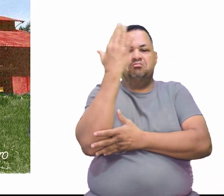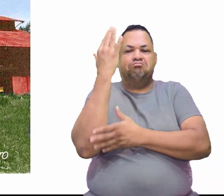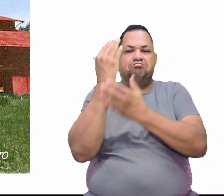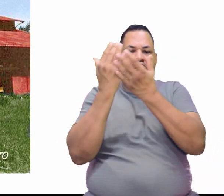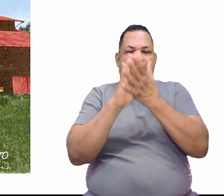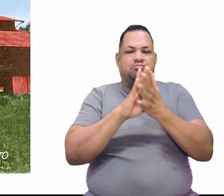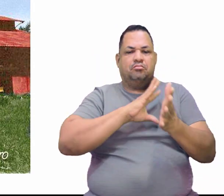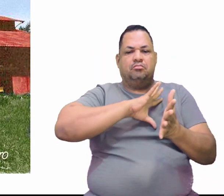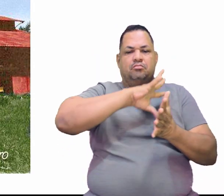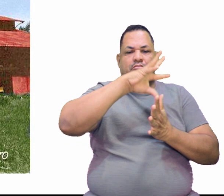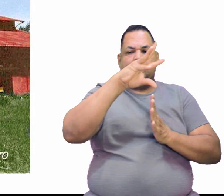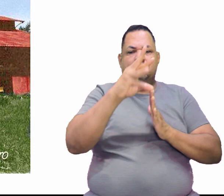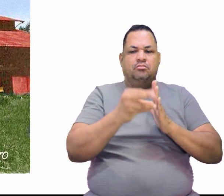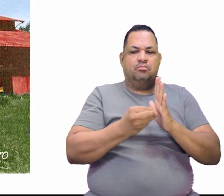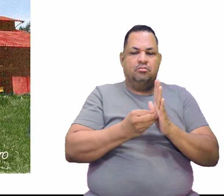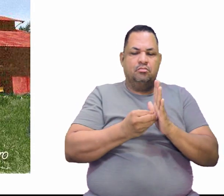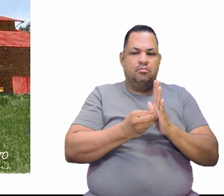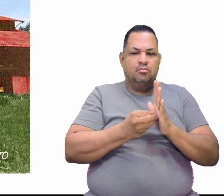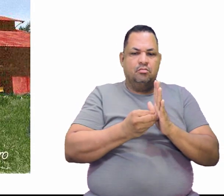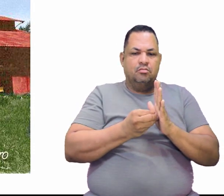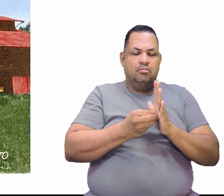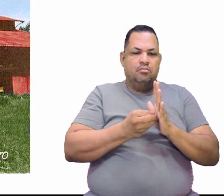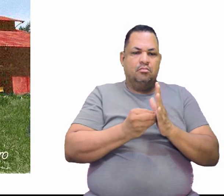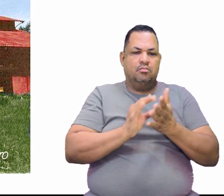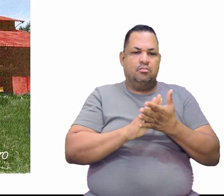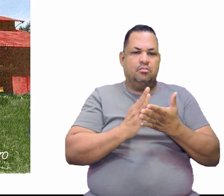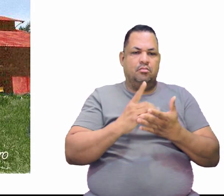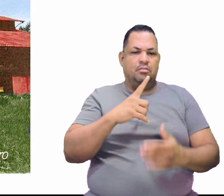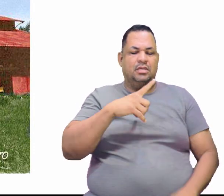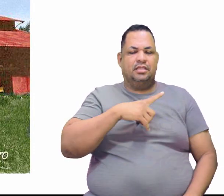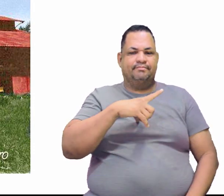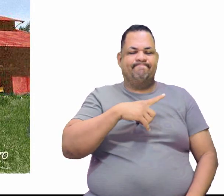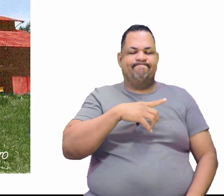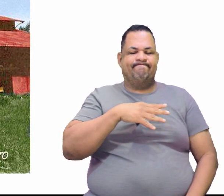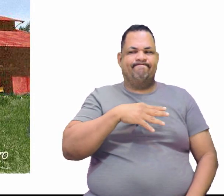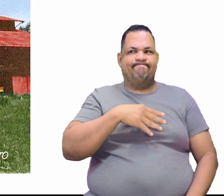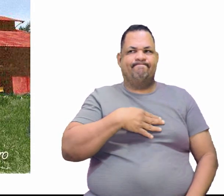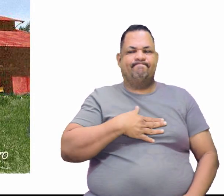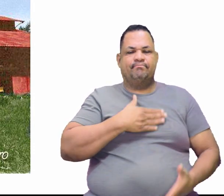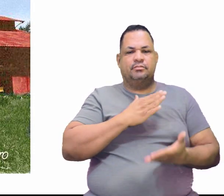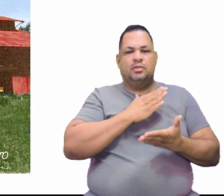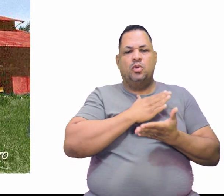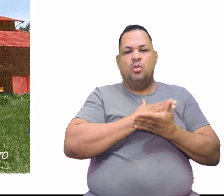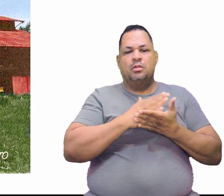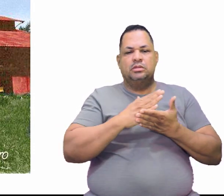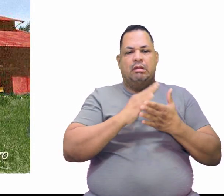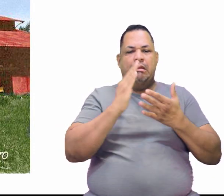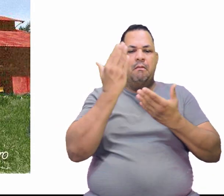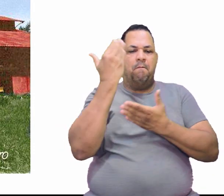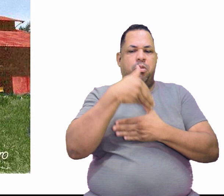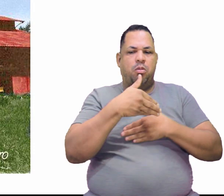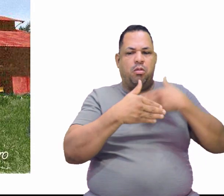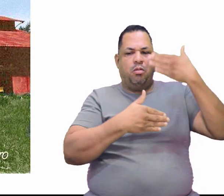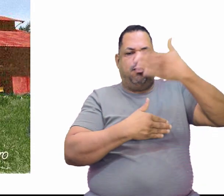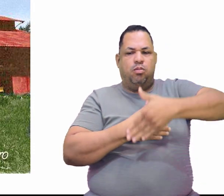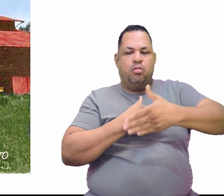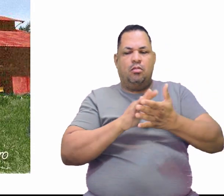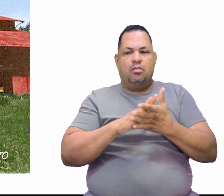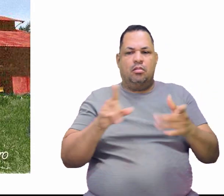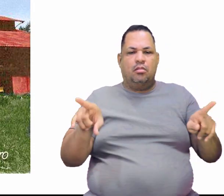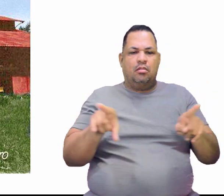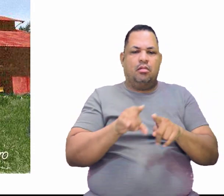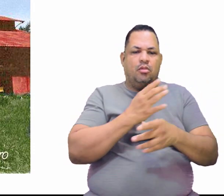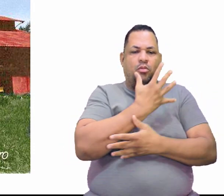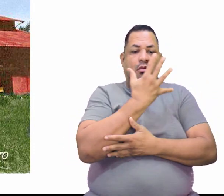amazônica? Cara, é você cair ali, começar a desbravar e a natureza ela